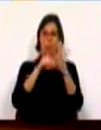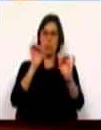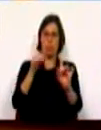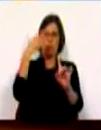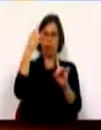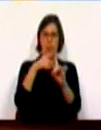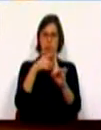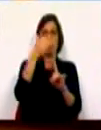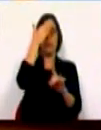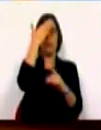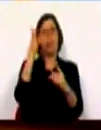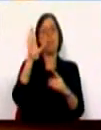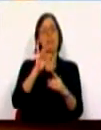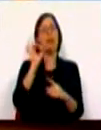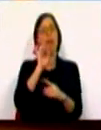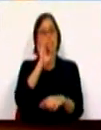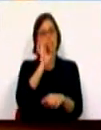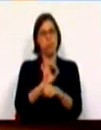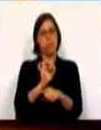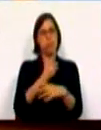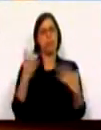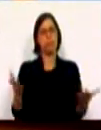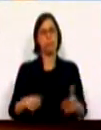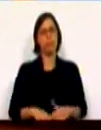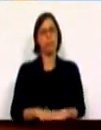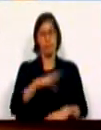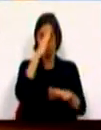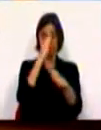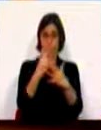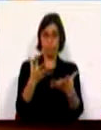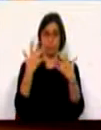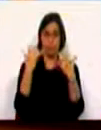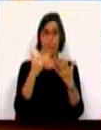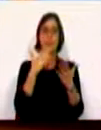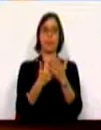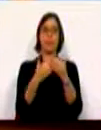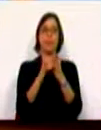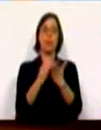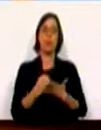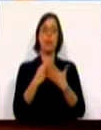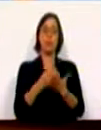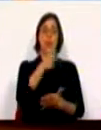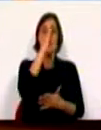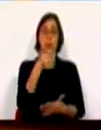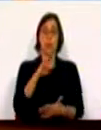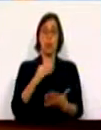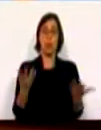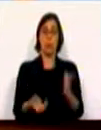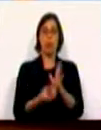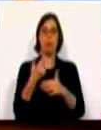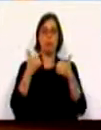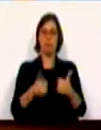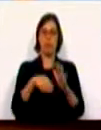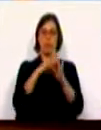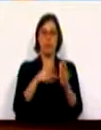prioritário e considera-o da mais alta importância e está empenhada em lhe conceder todo o apoio. O Governo do Partido Socialista criou em boa hora o